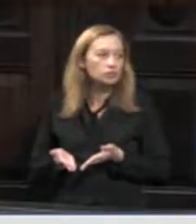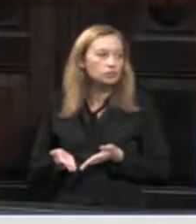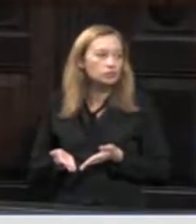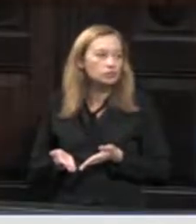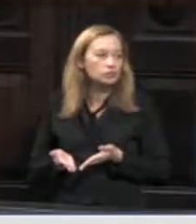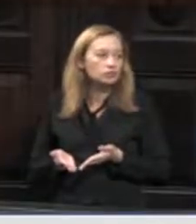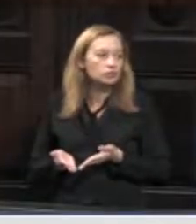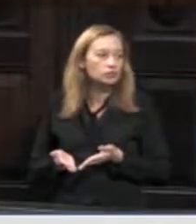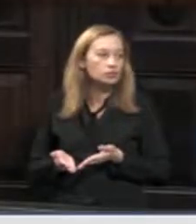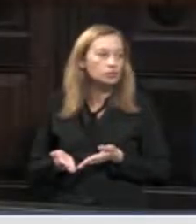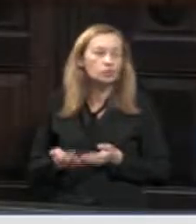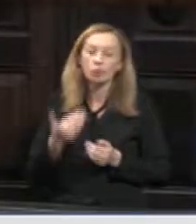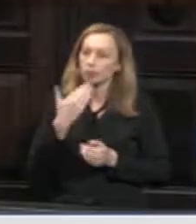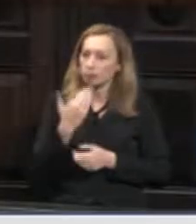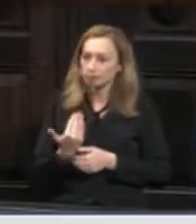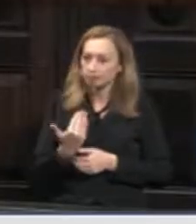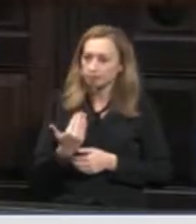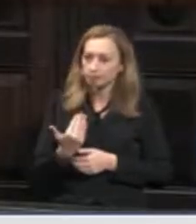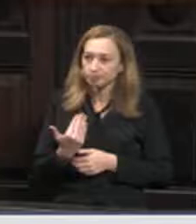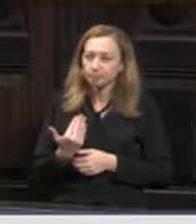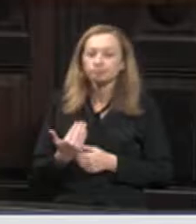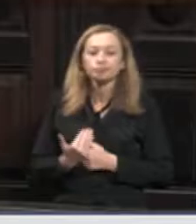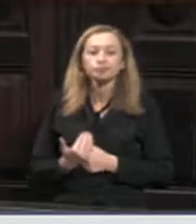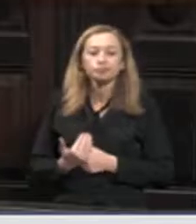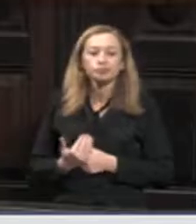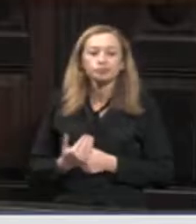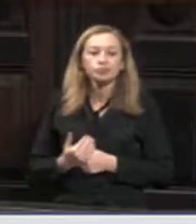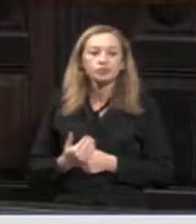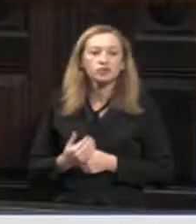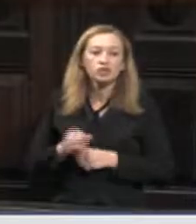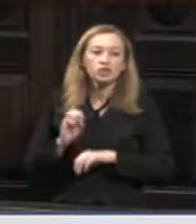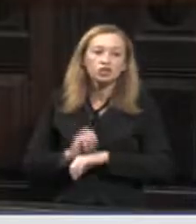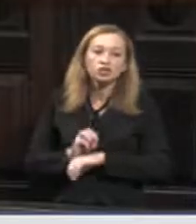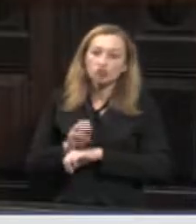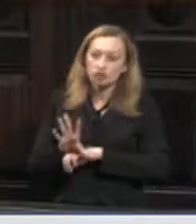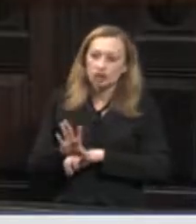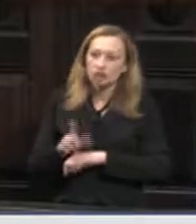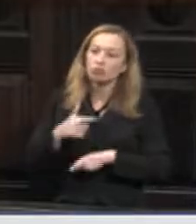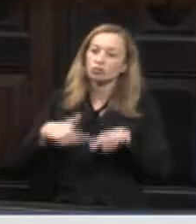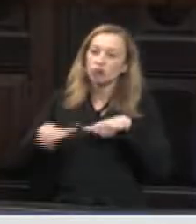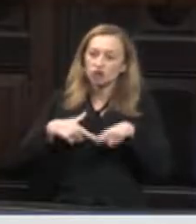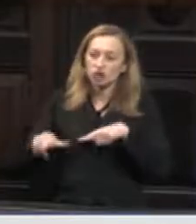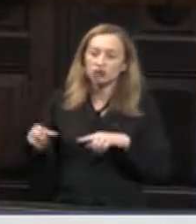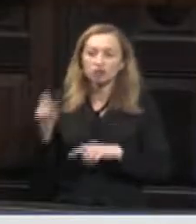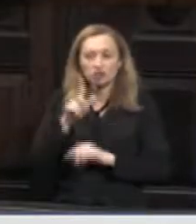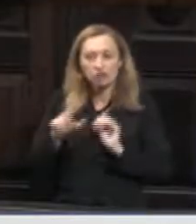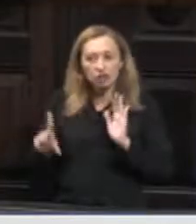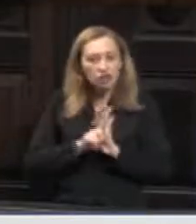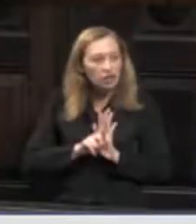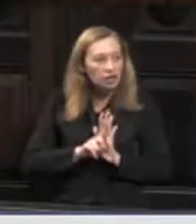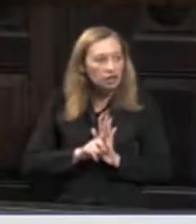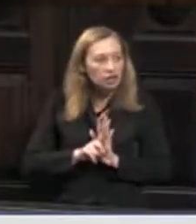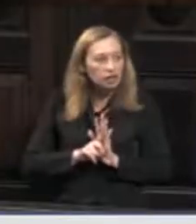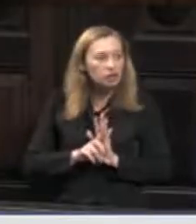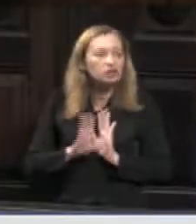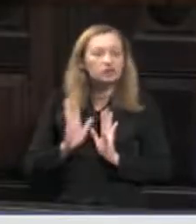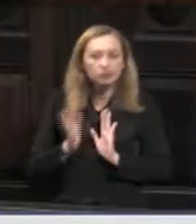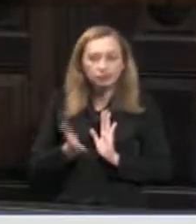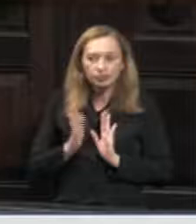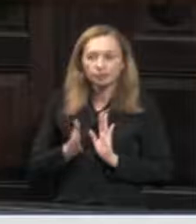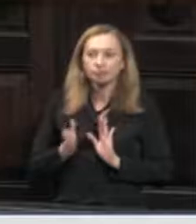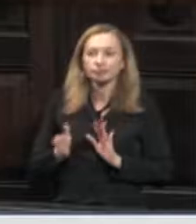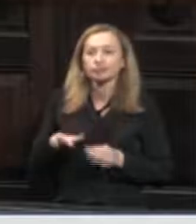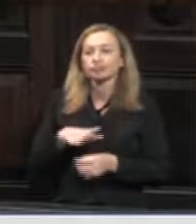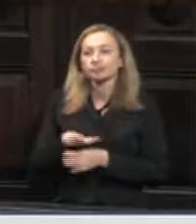uma sugestão, uma indicação legislativa, um anteprojeto de lei, para que já nessa área de petróleo e